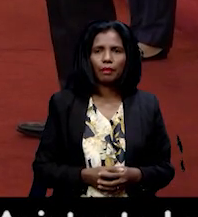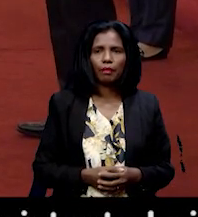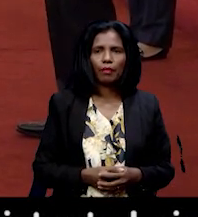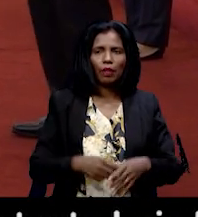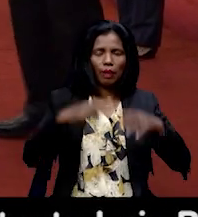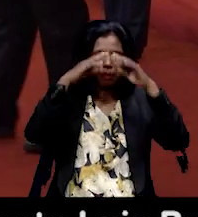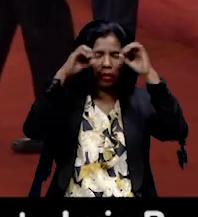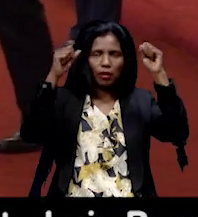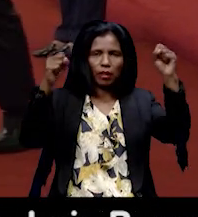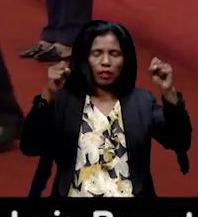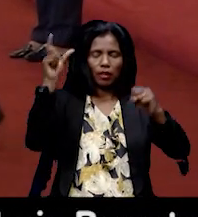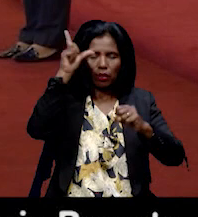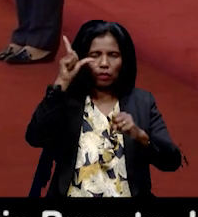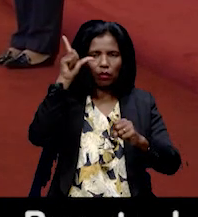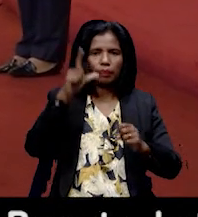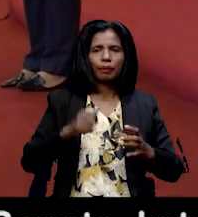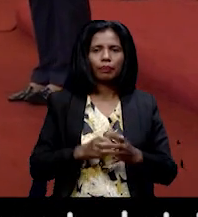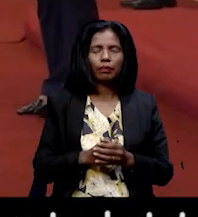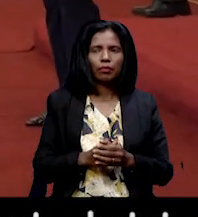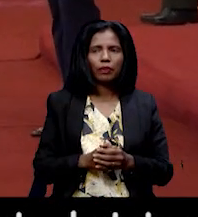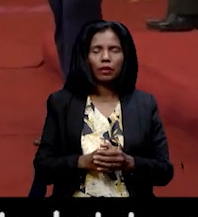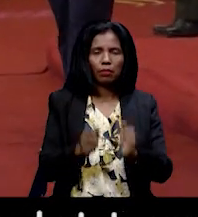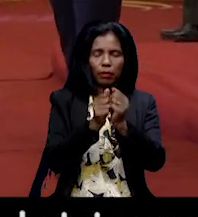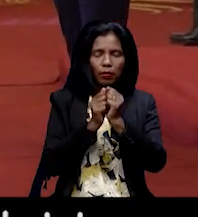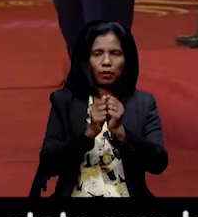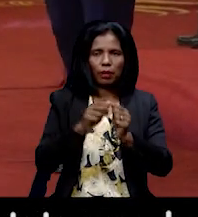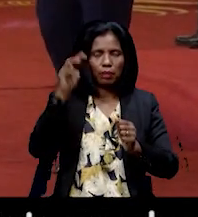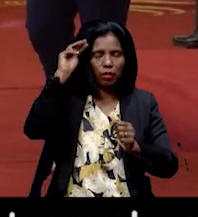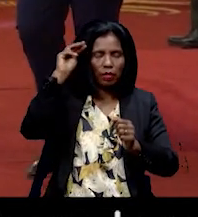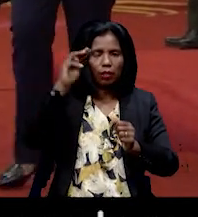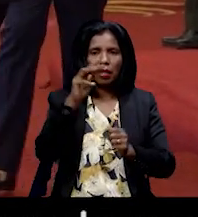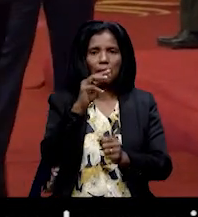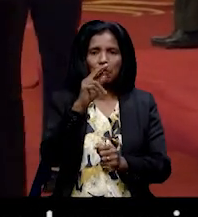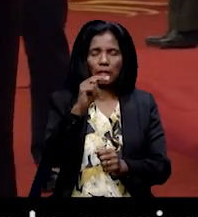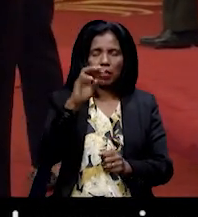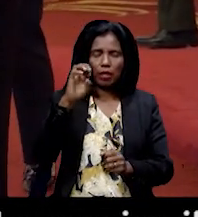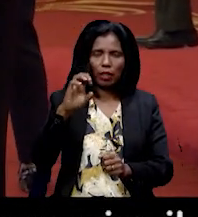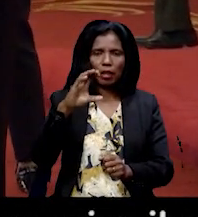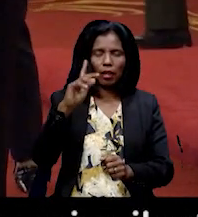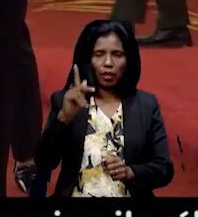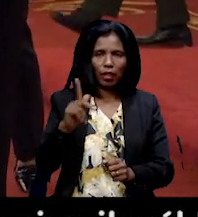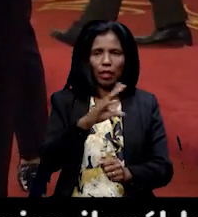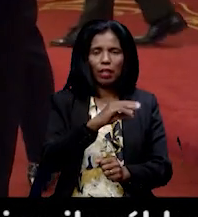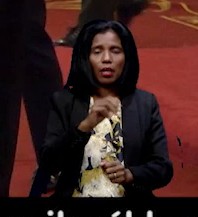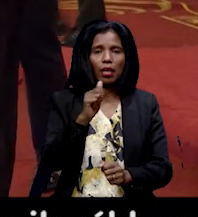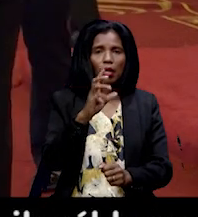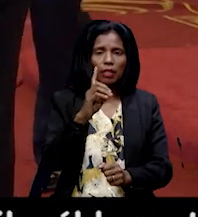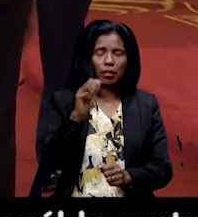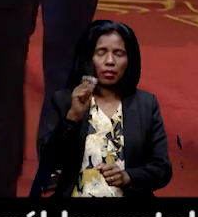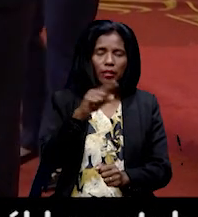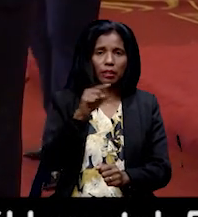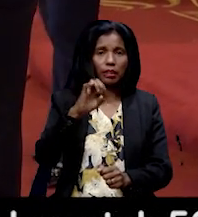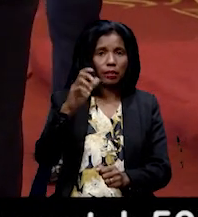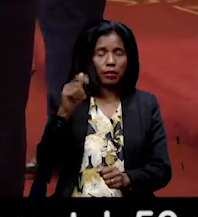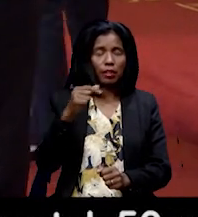Presidente da República, Francisco Guterres Luolo, acompanha o ministro de Negócios Estrangeiros na cooperação Adalziza Magno, segunda semana